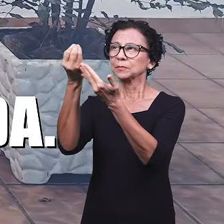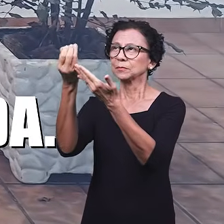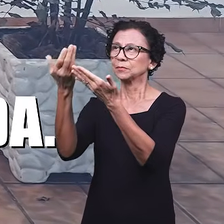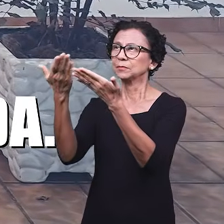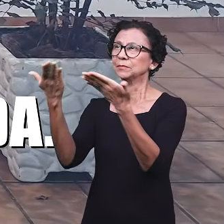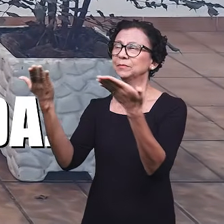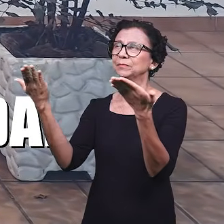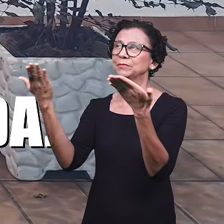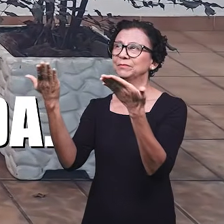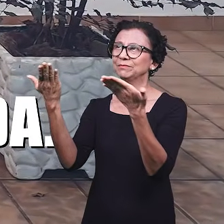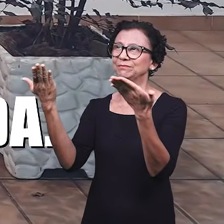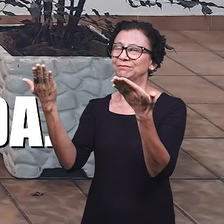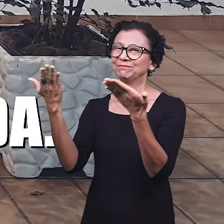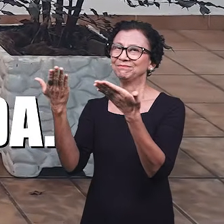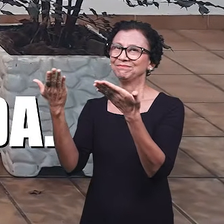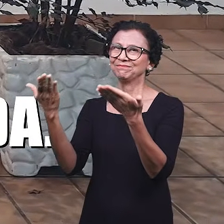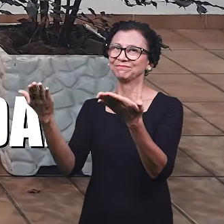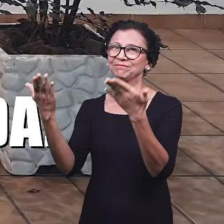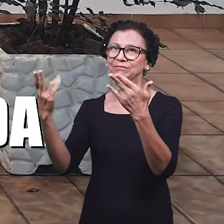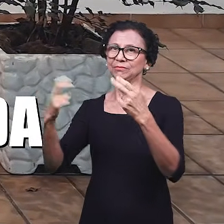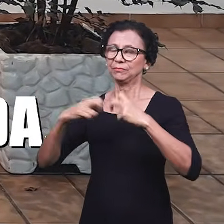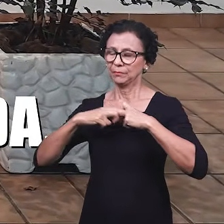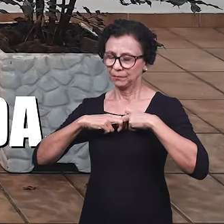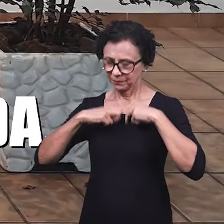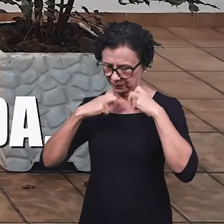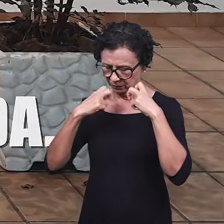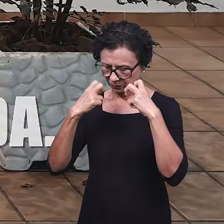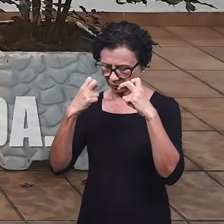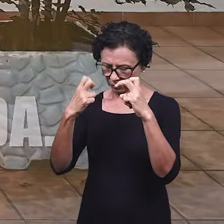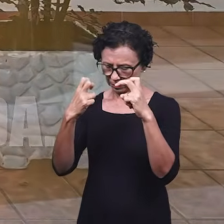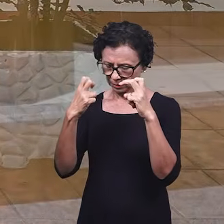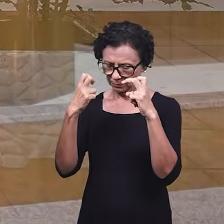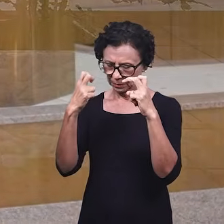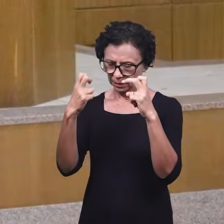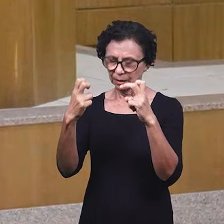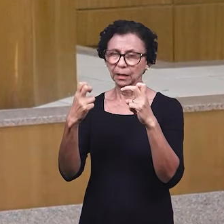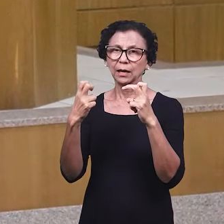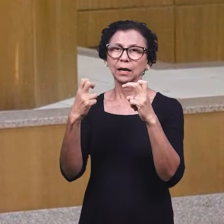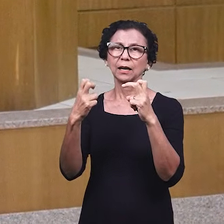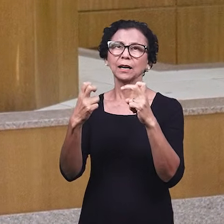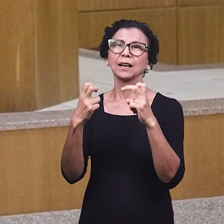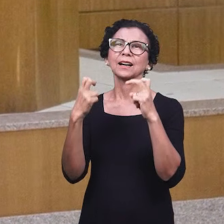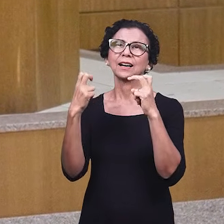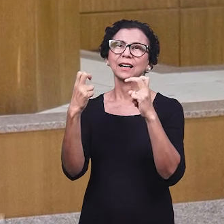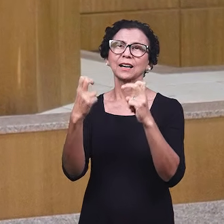oferecer a minha vida. Vou